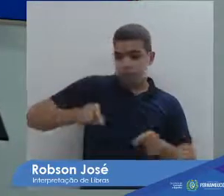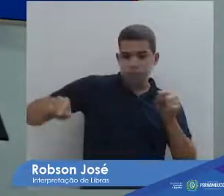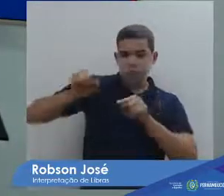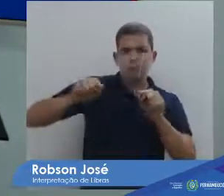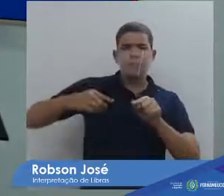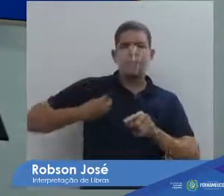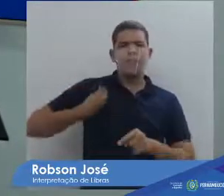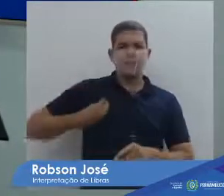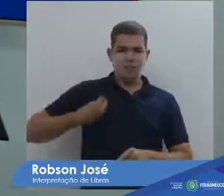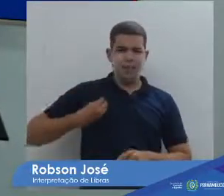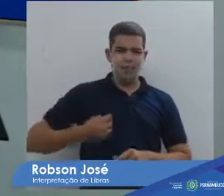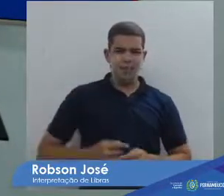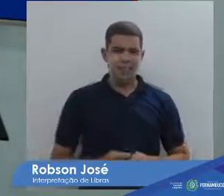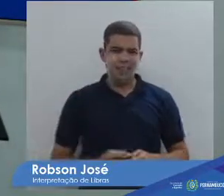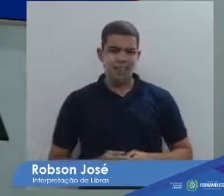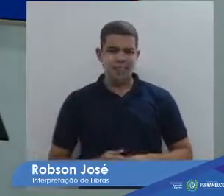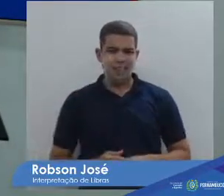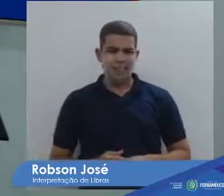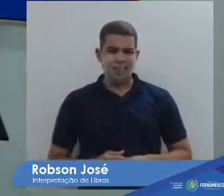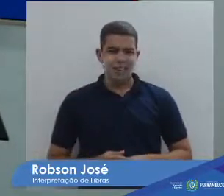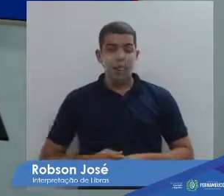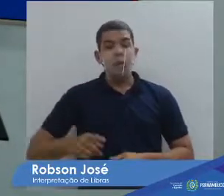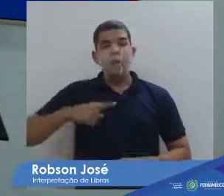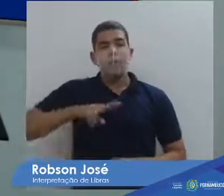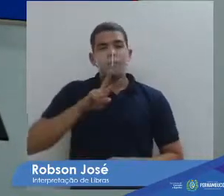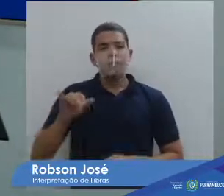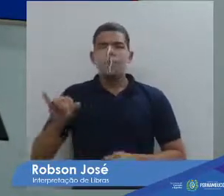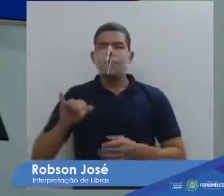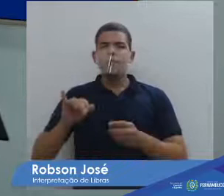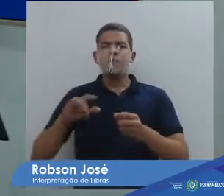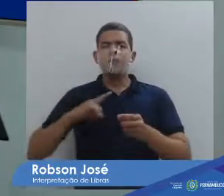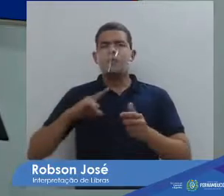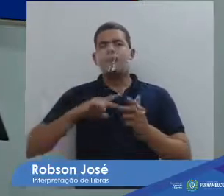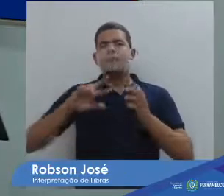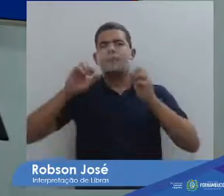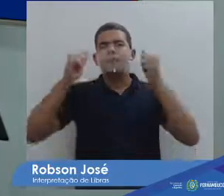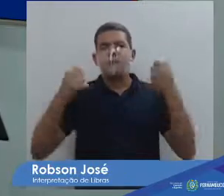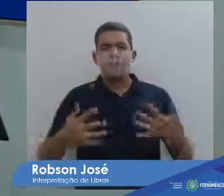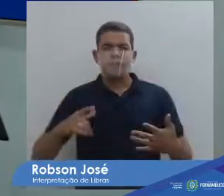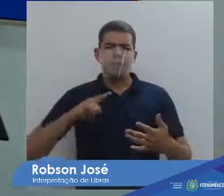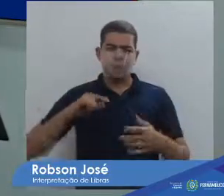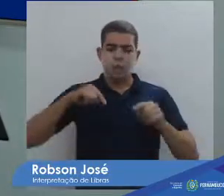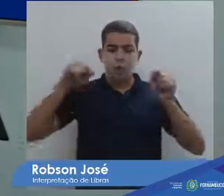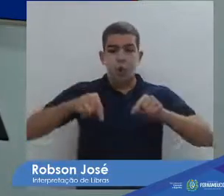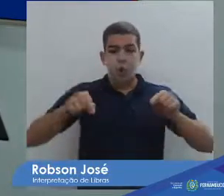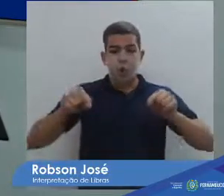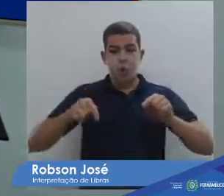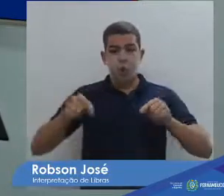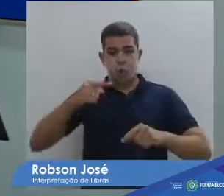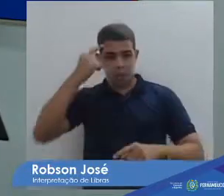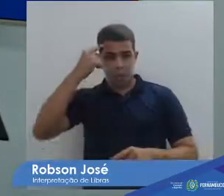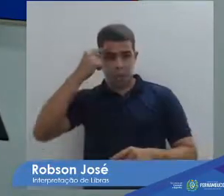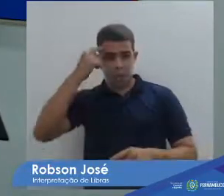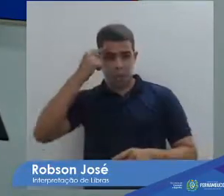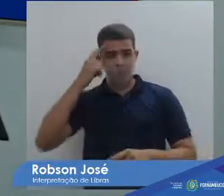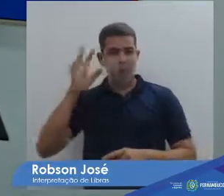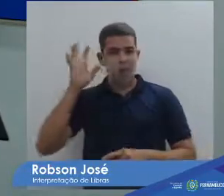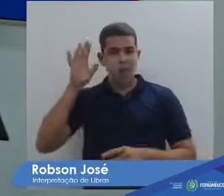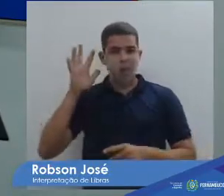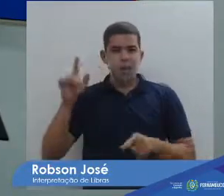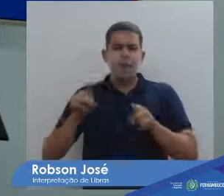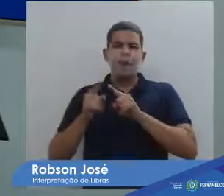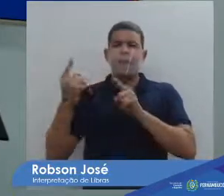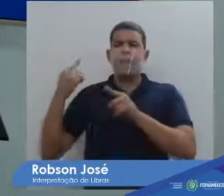dentro do universo. E aí a gente vai definir qual é a teoria atual e durante o percorrer a gente vai ver esse